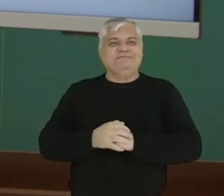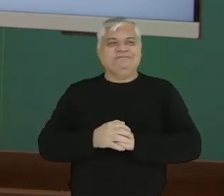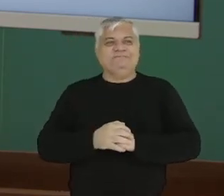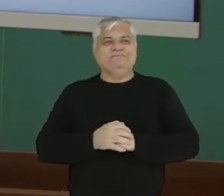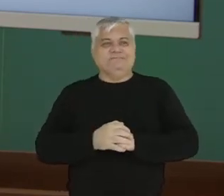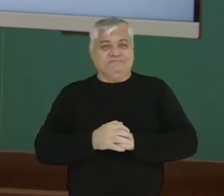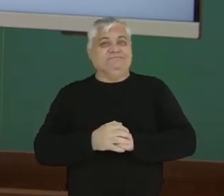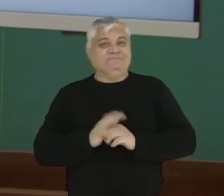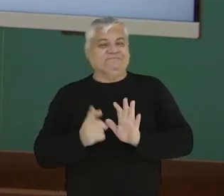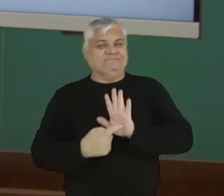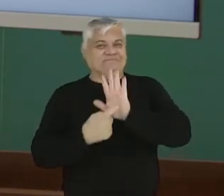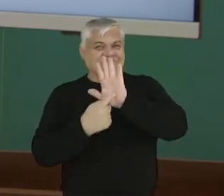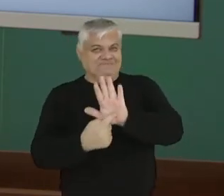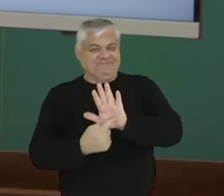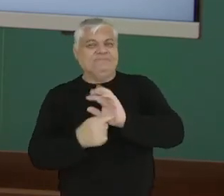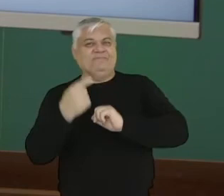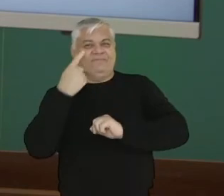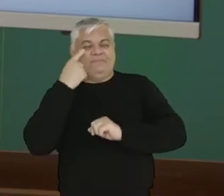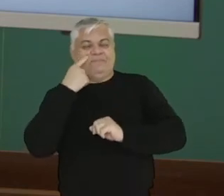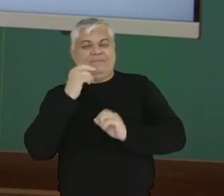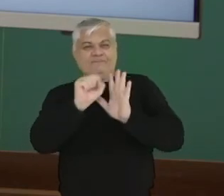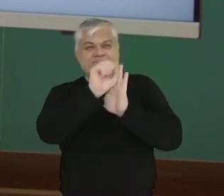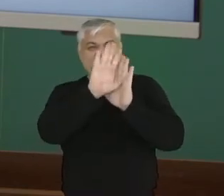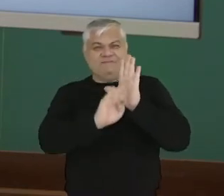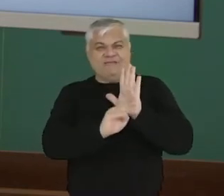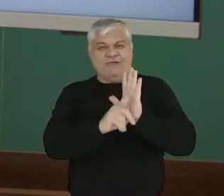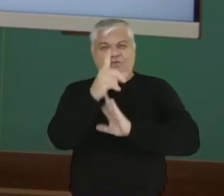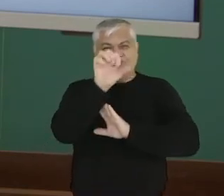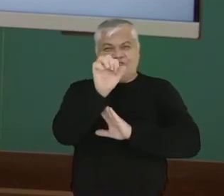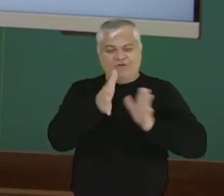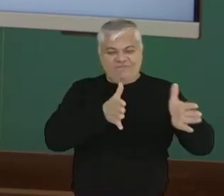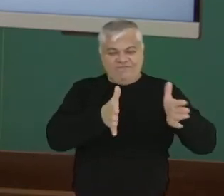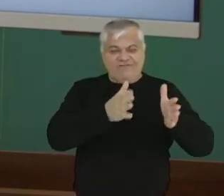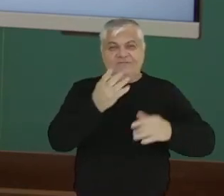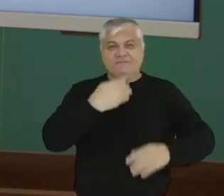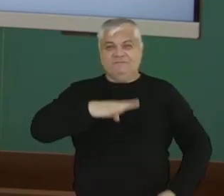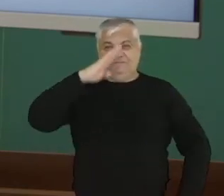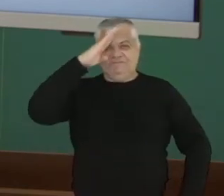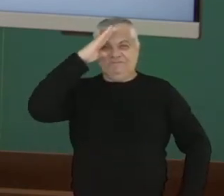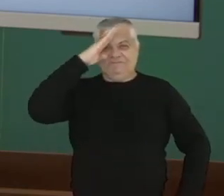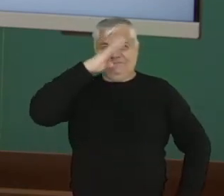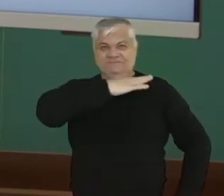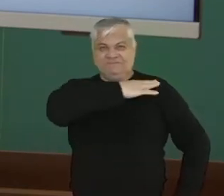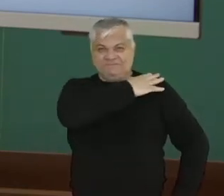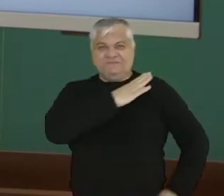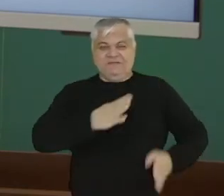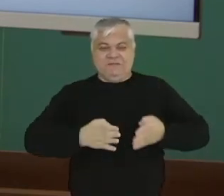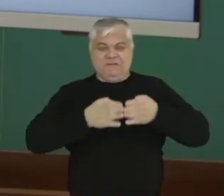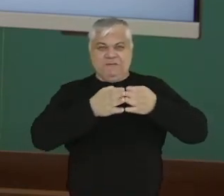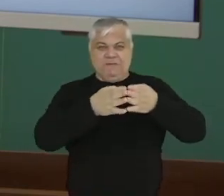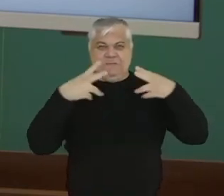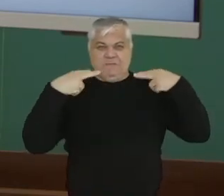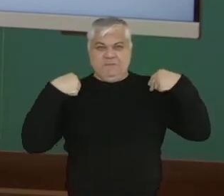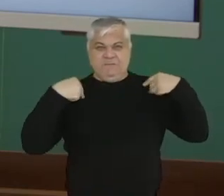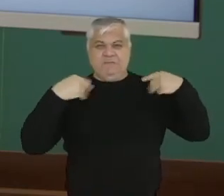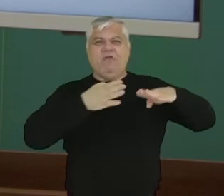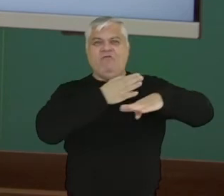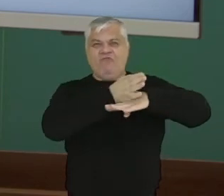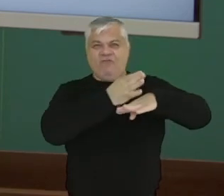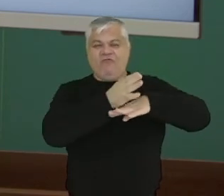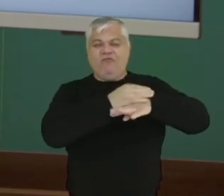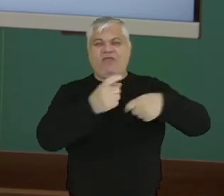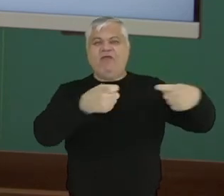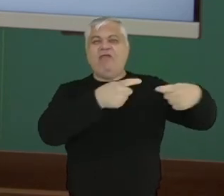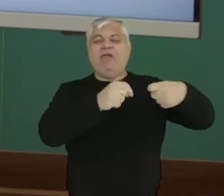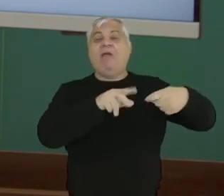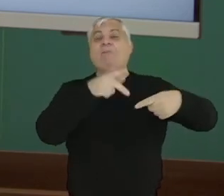Trago aqui para vocês, ainda no século XIX, o Exército Brasileiro, a Marinha do Brasil, participou da Guerra do Paraguai,